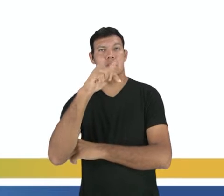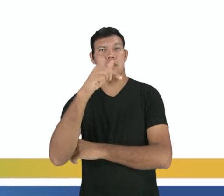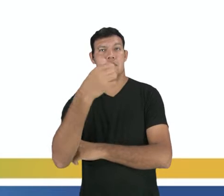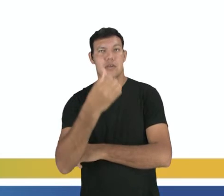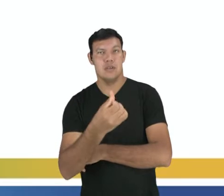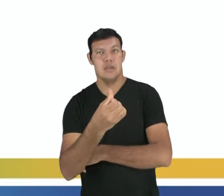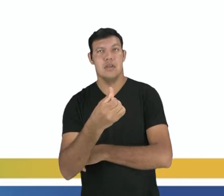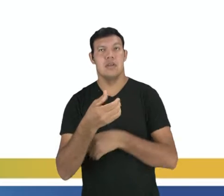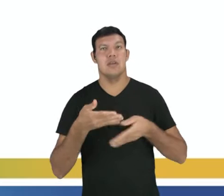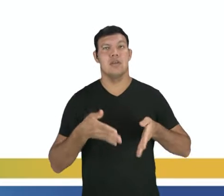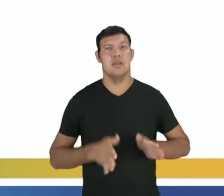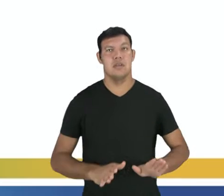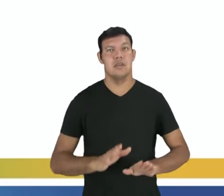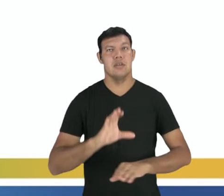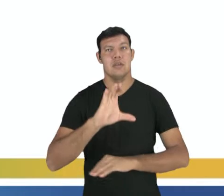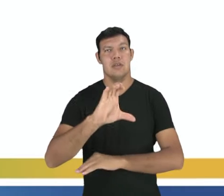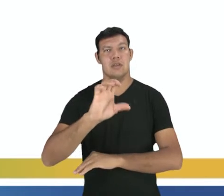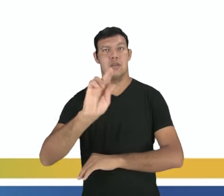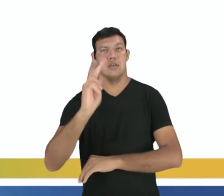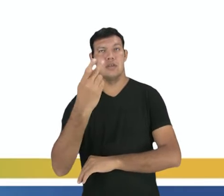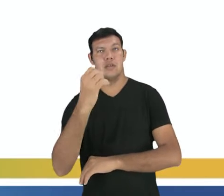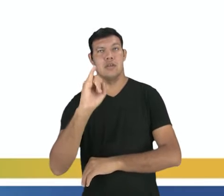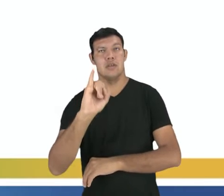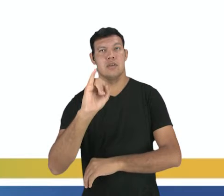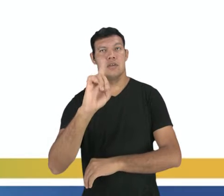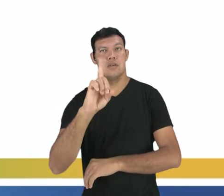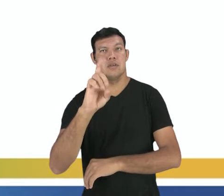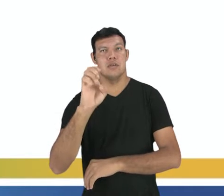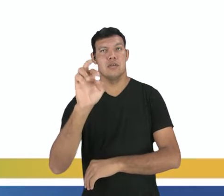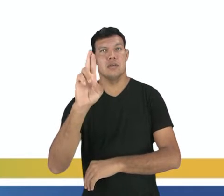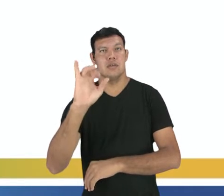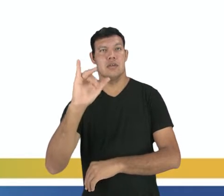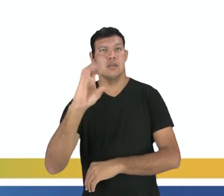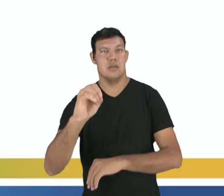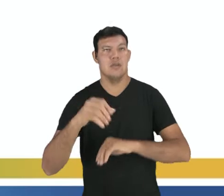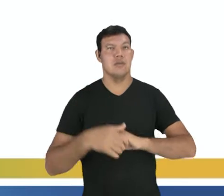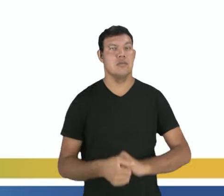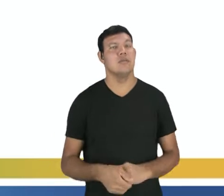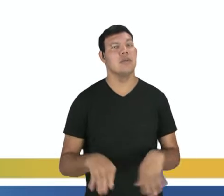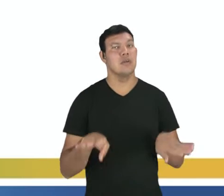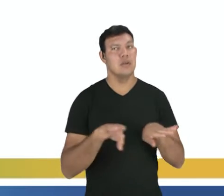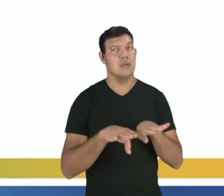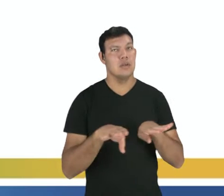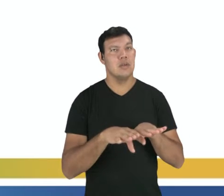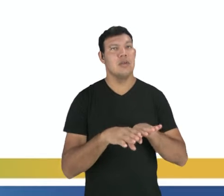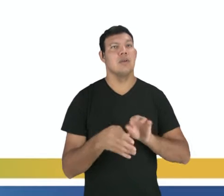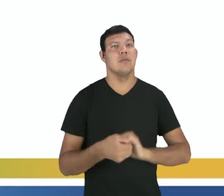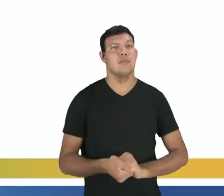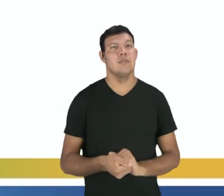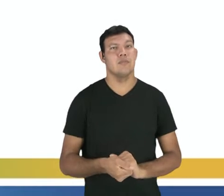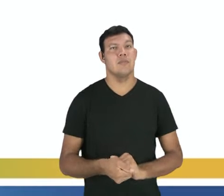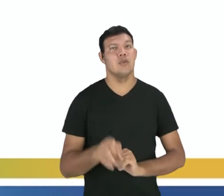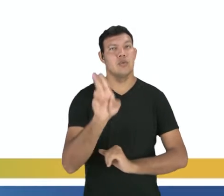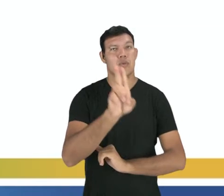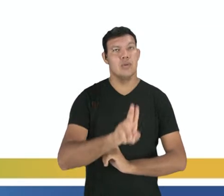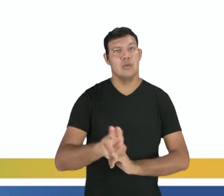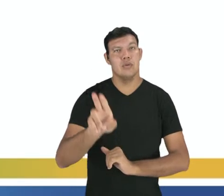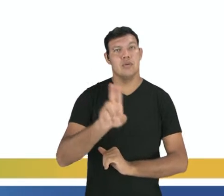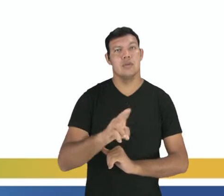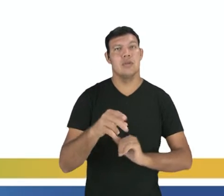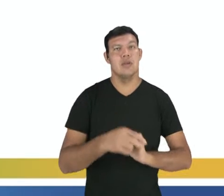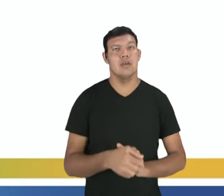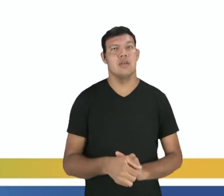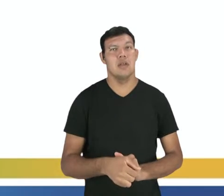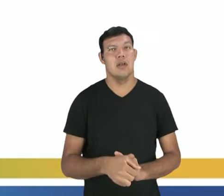o decreto regulamenta os casos gerais. A portaria, vírgula, os particulares. Essa vírgula aí